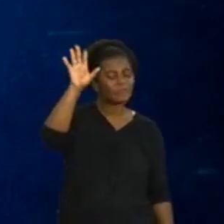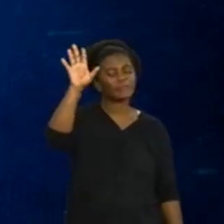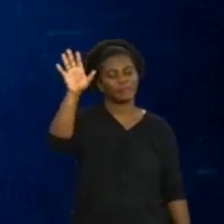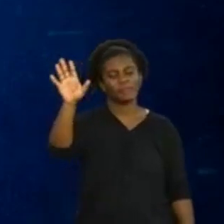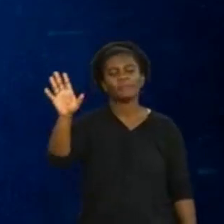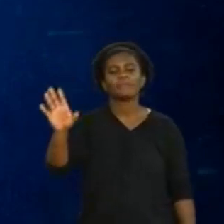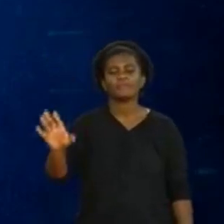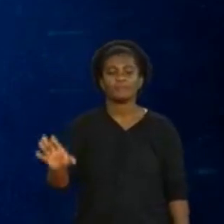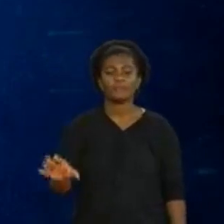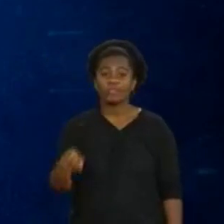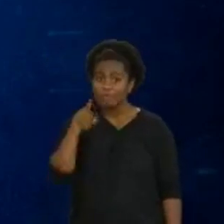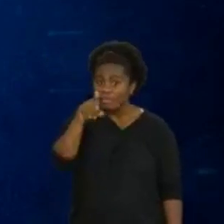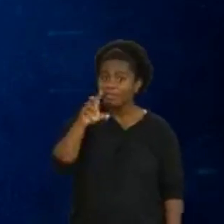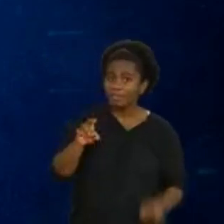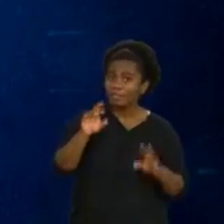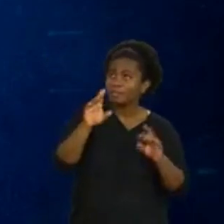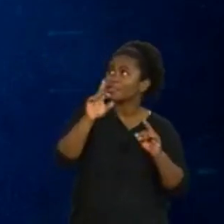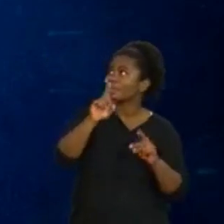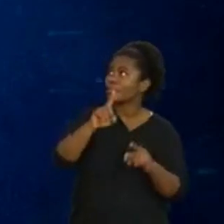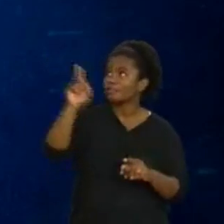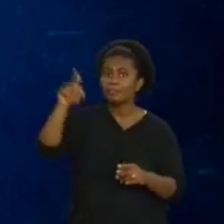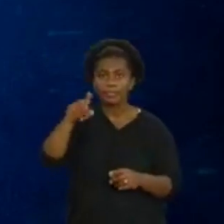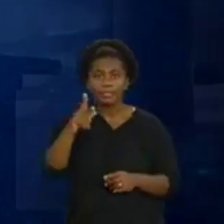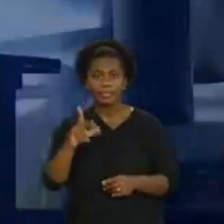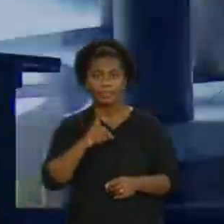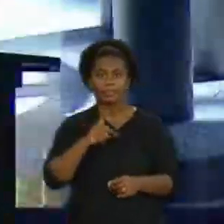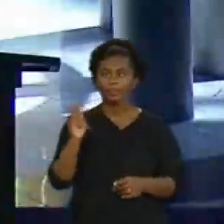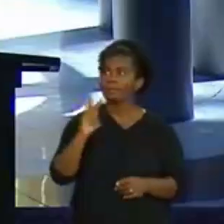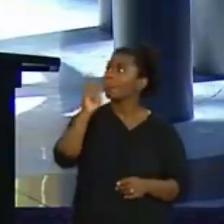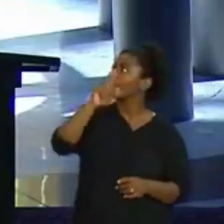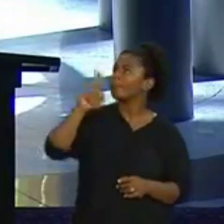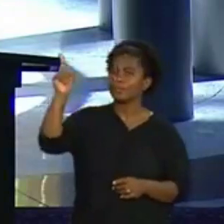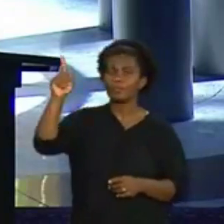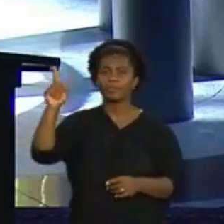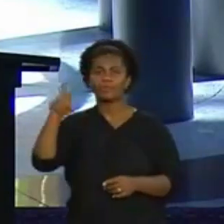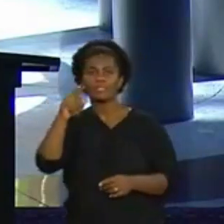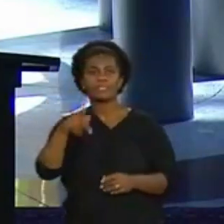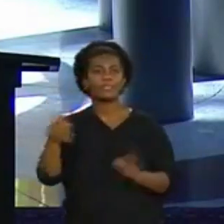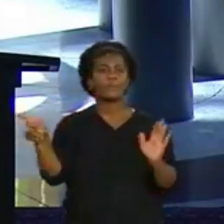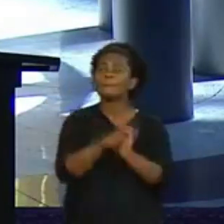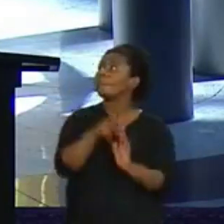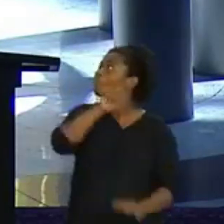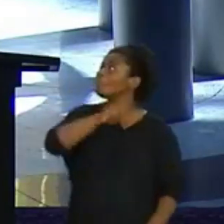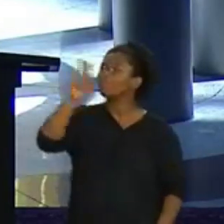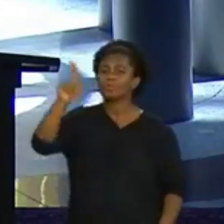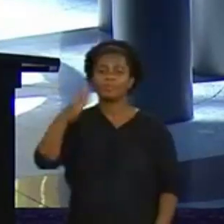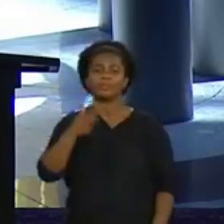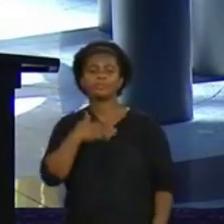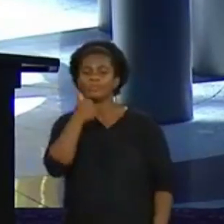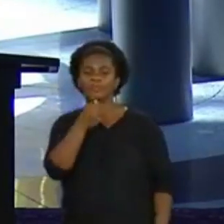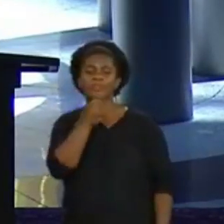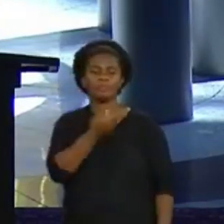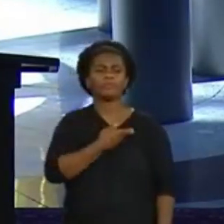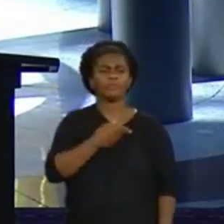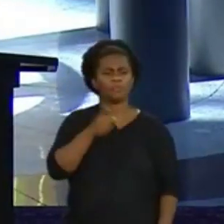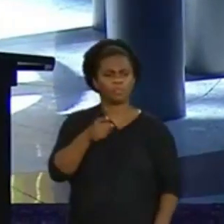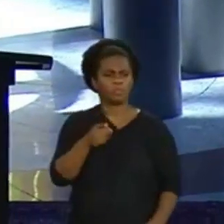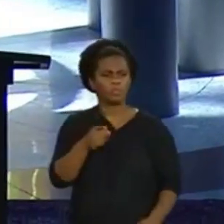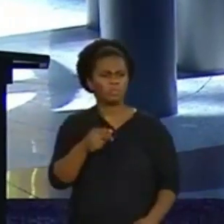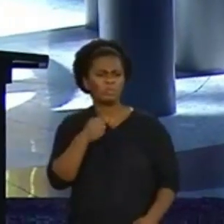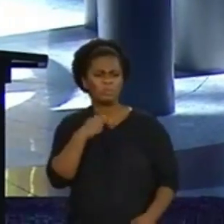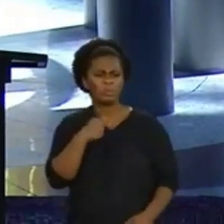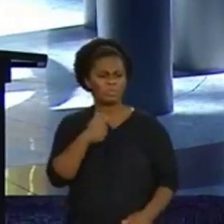especial. Você é especial, você tem valor para ele. Você tem um Deus, minha amiga, meu amigo. Você pode não ter